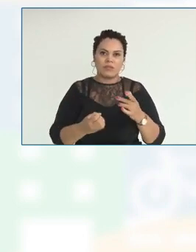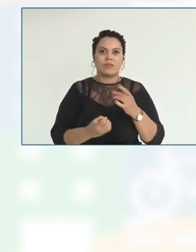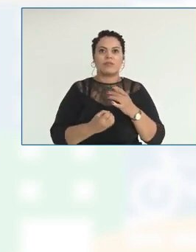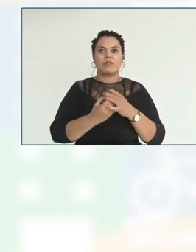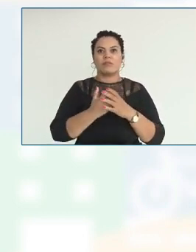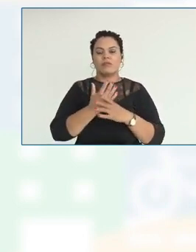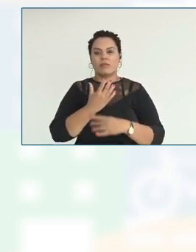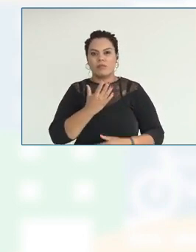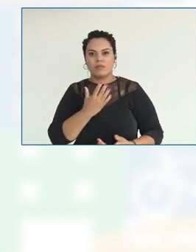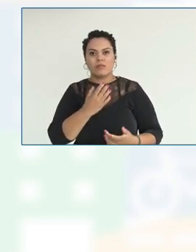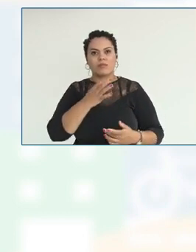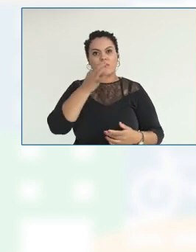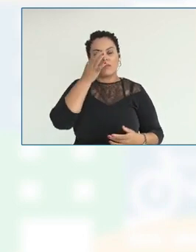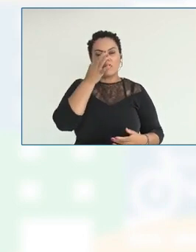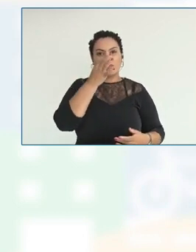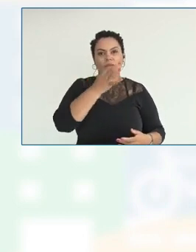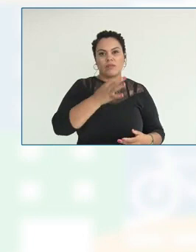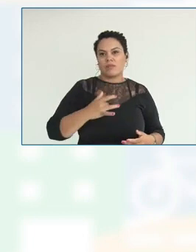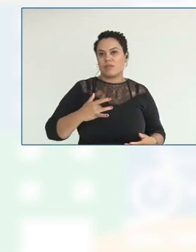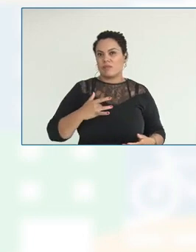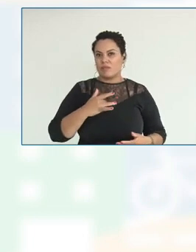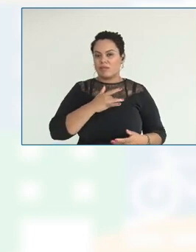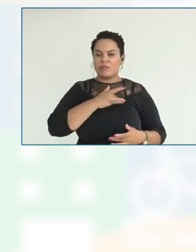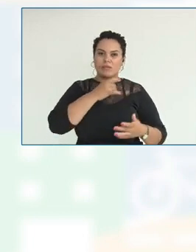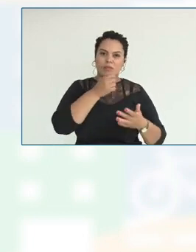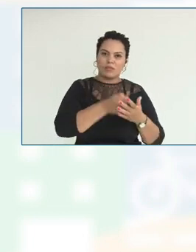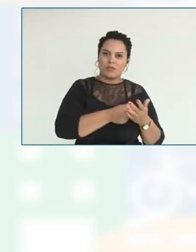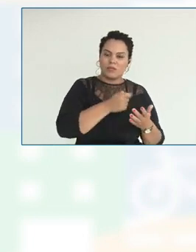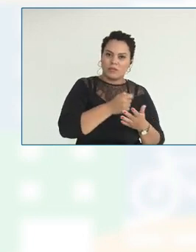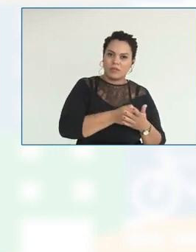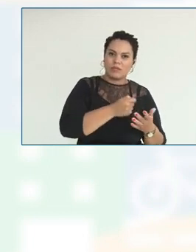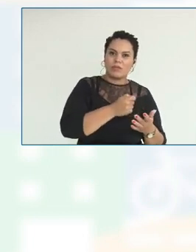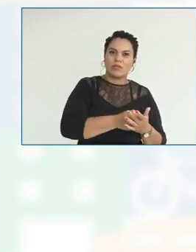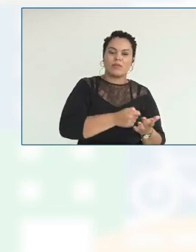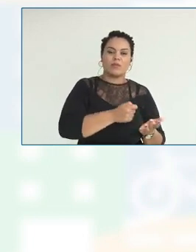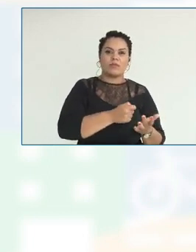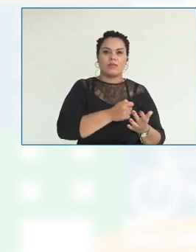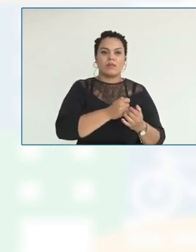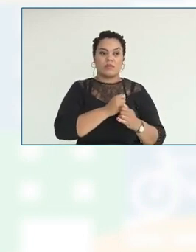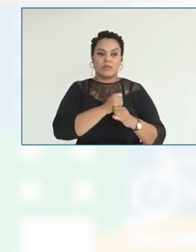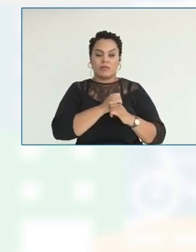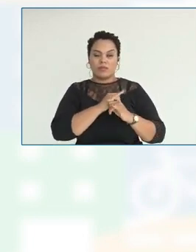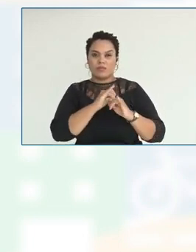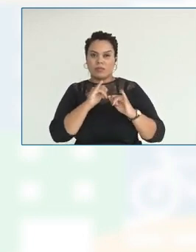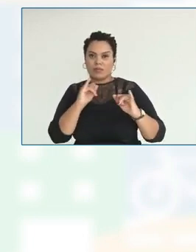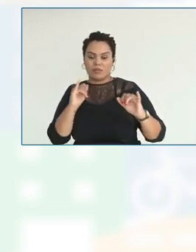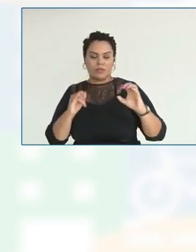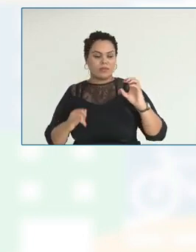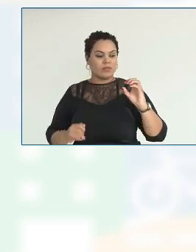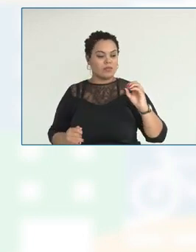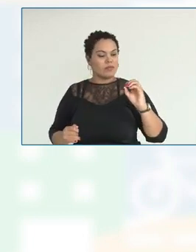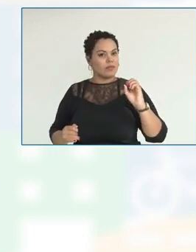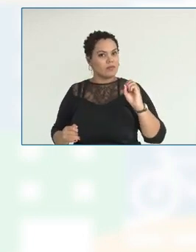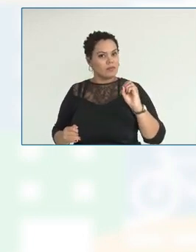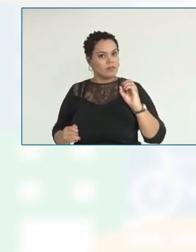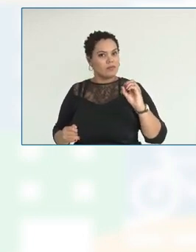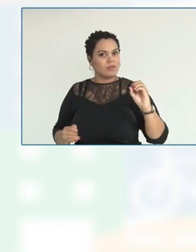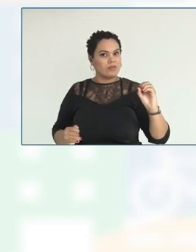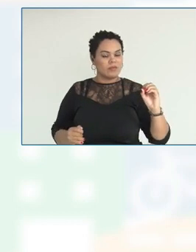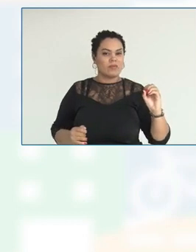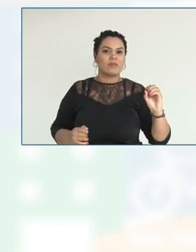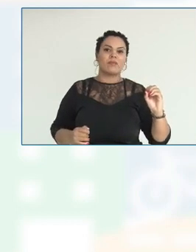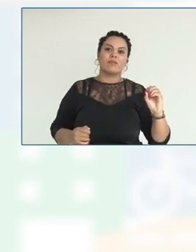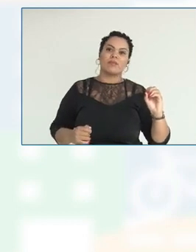a obrigatoriedade de divulgar um serviço de 0800 para casos suspeitos de intoxicação, tenha